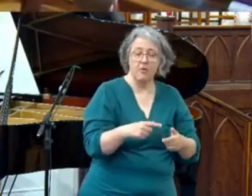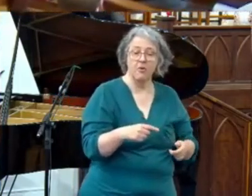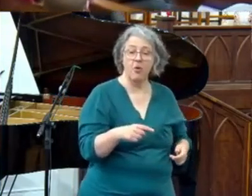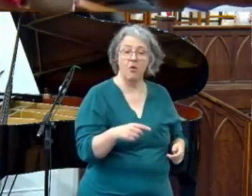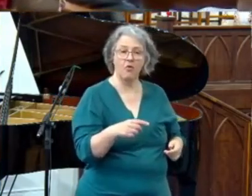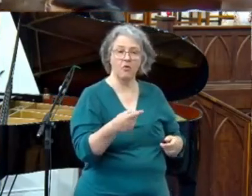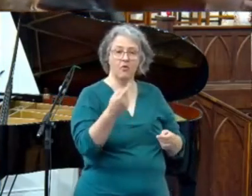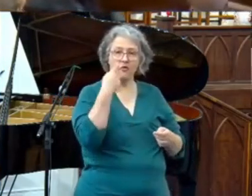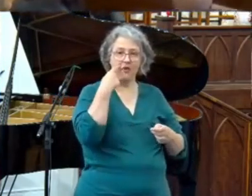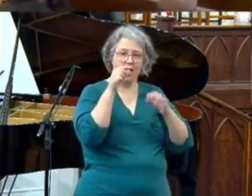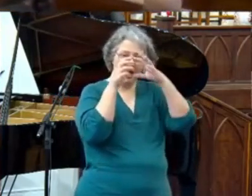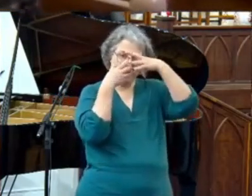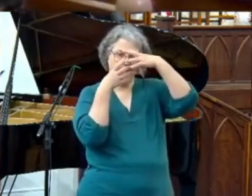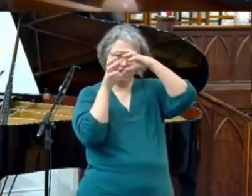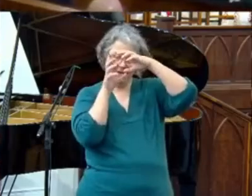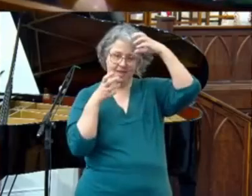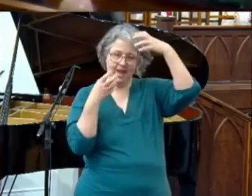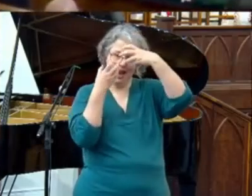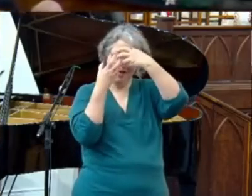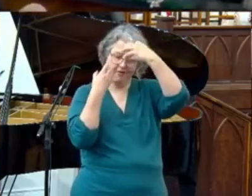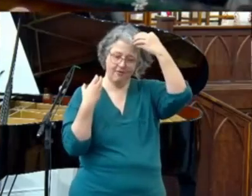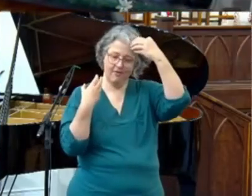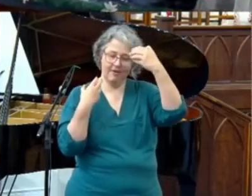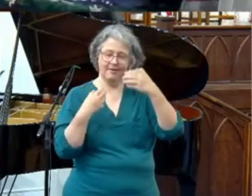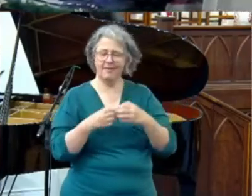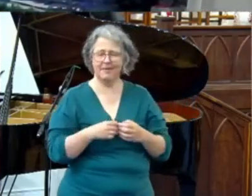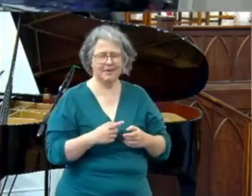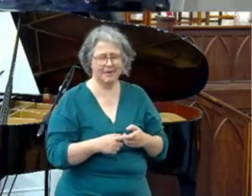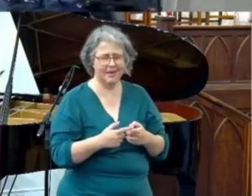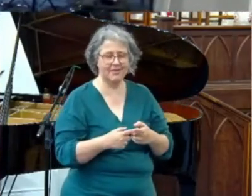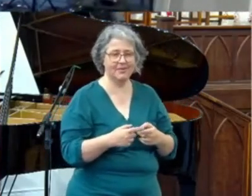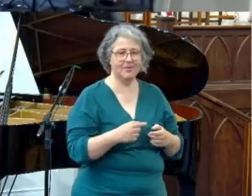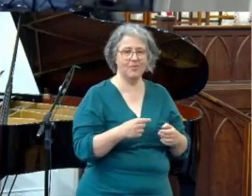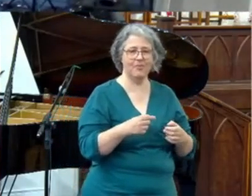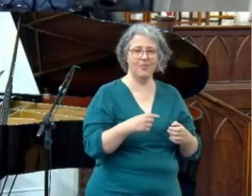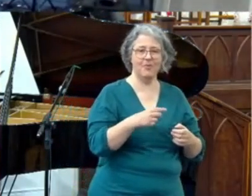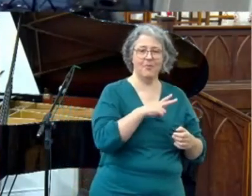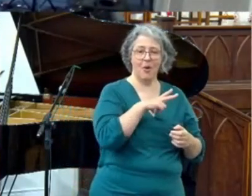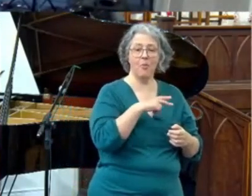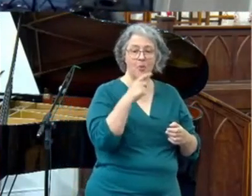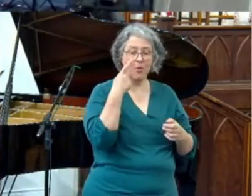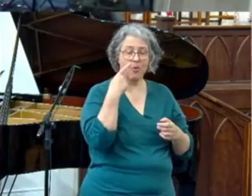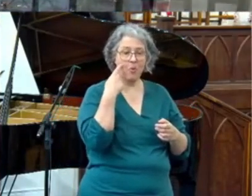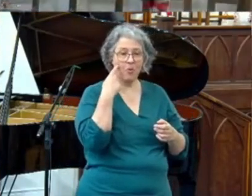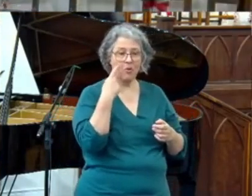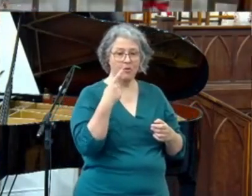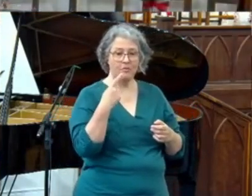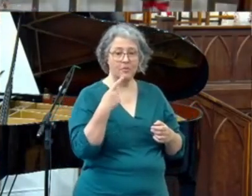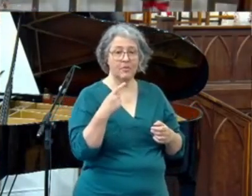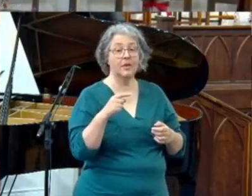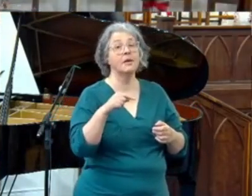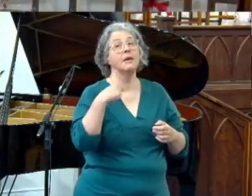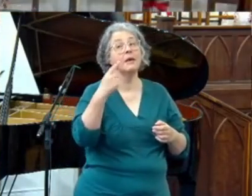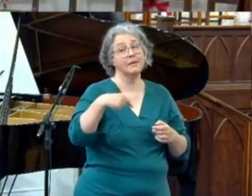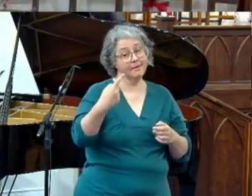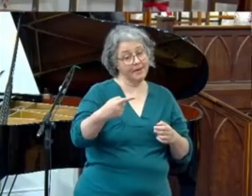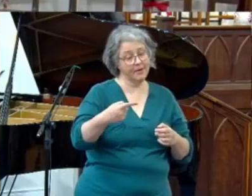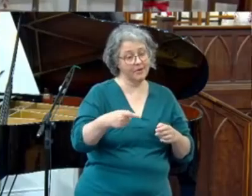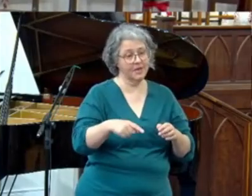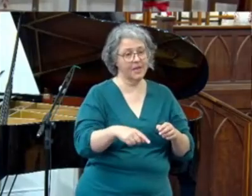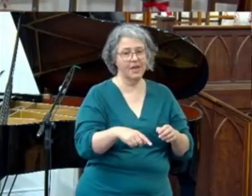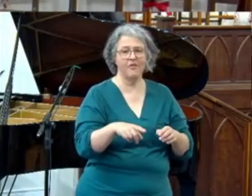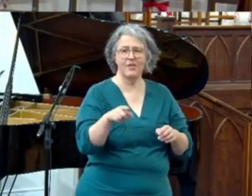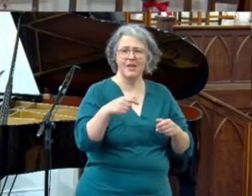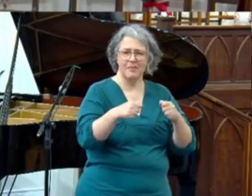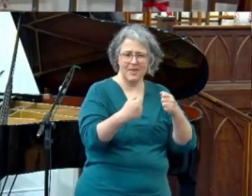próprio? Ou como você dirá a seu irmão: deixe que eu tire o cisco do